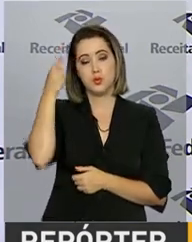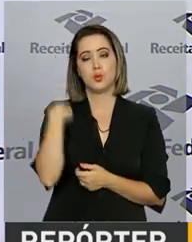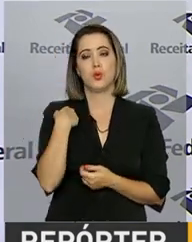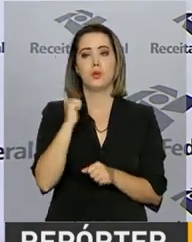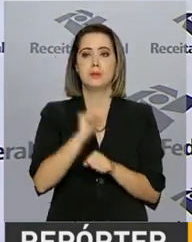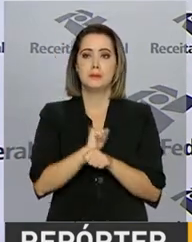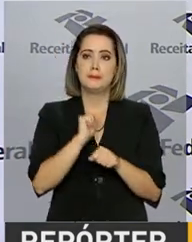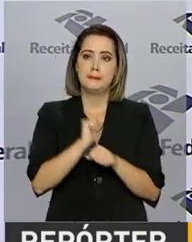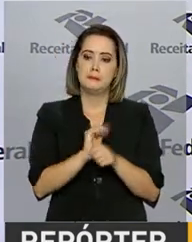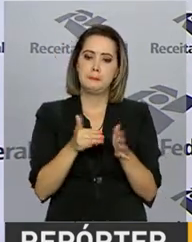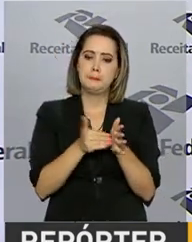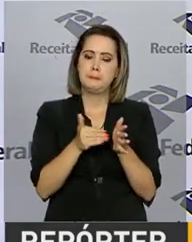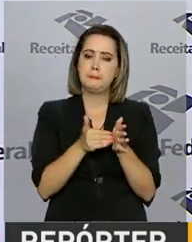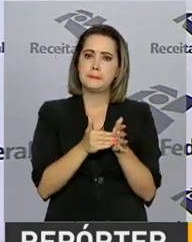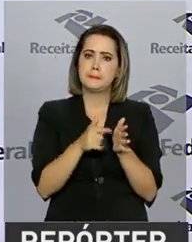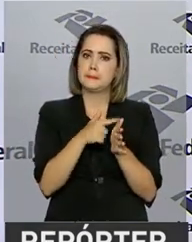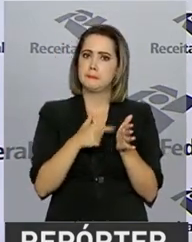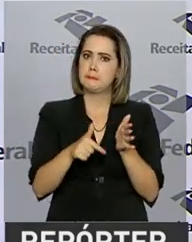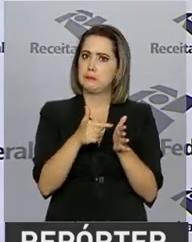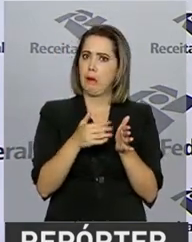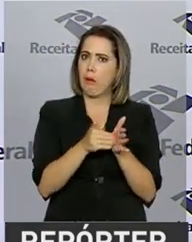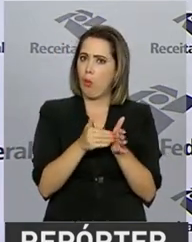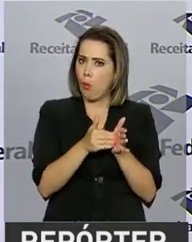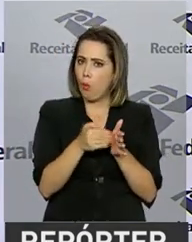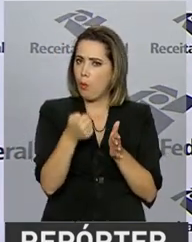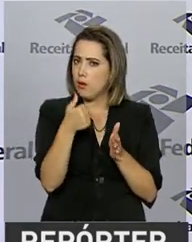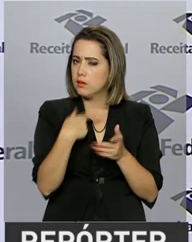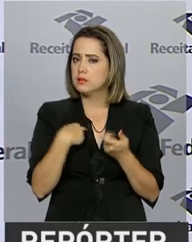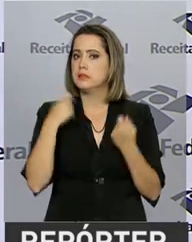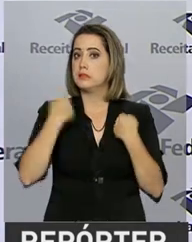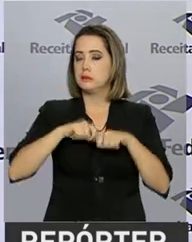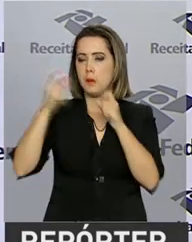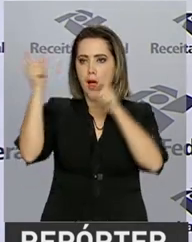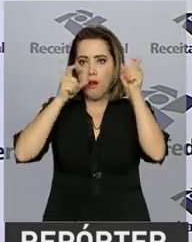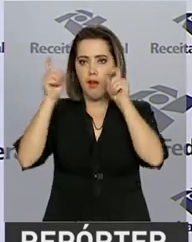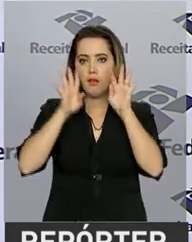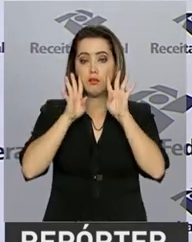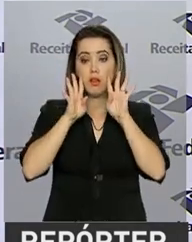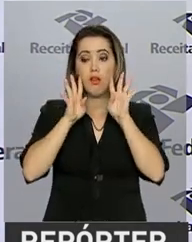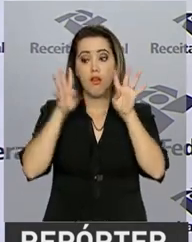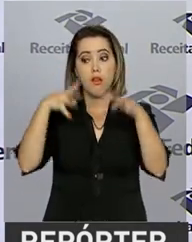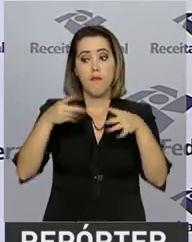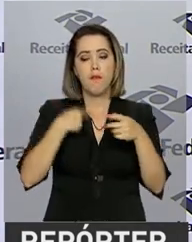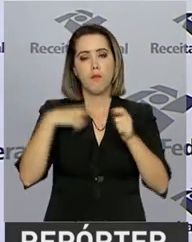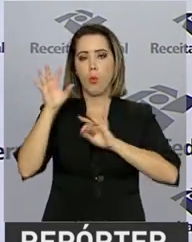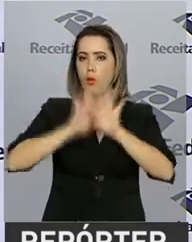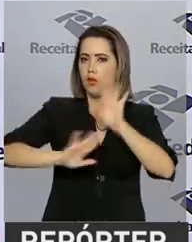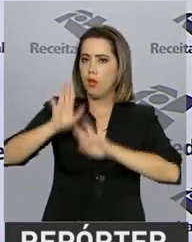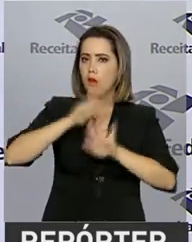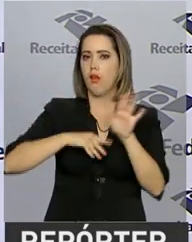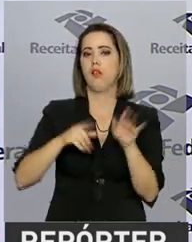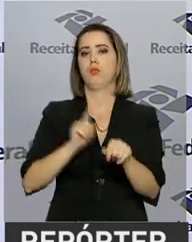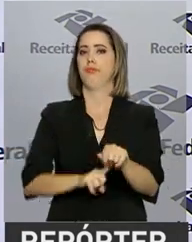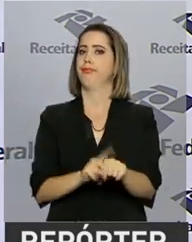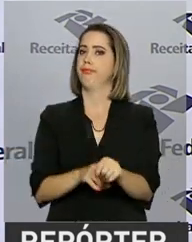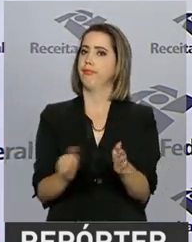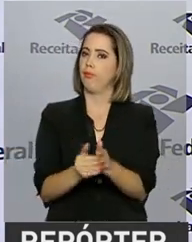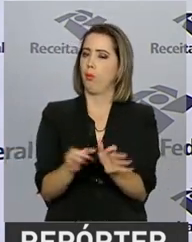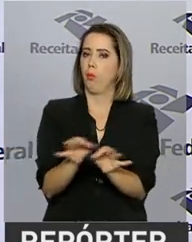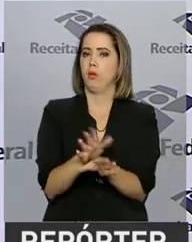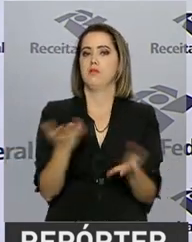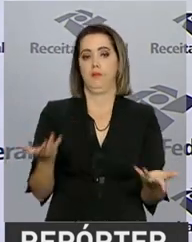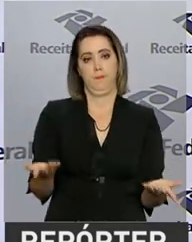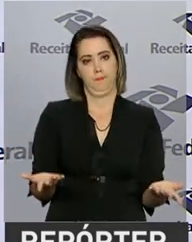deixar pros últimos dias. Então é importante a gente deixar esse alerta para ter esse cuidado, não deixar paraa última hora, até